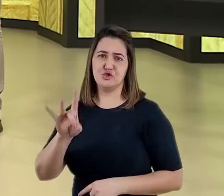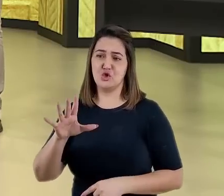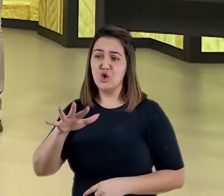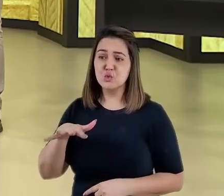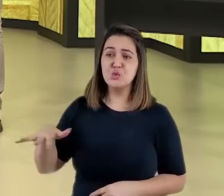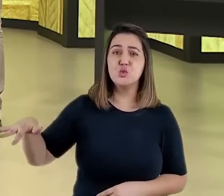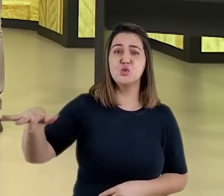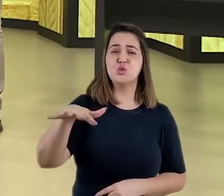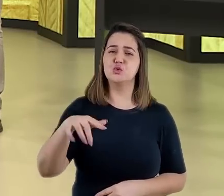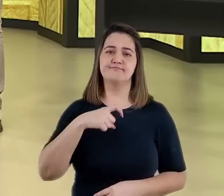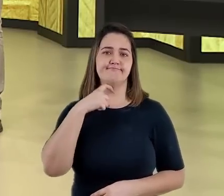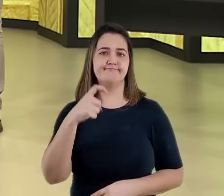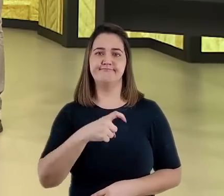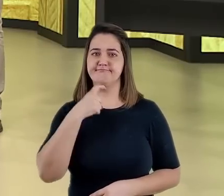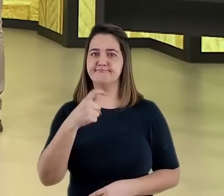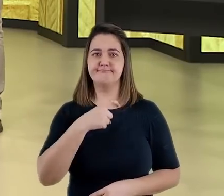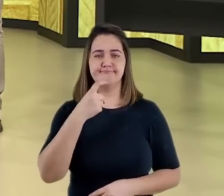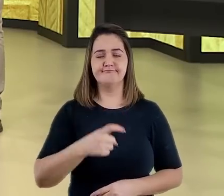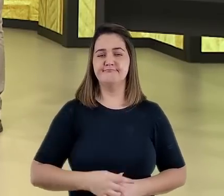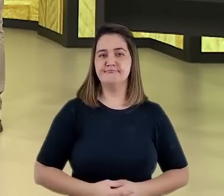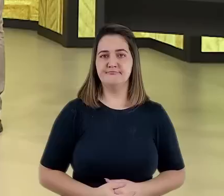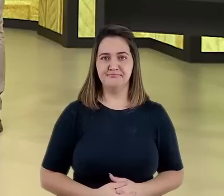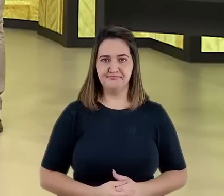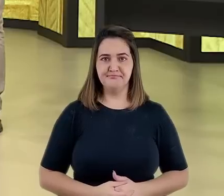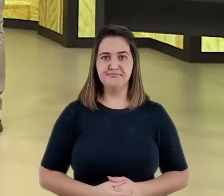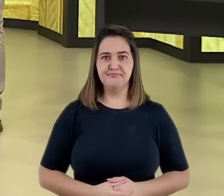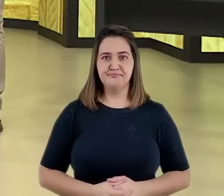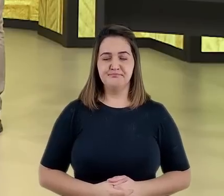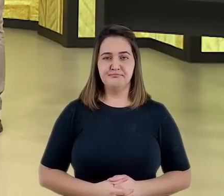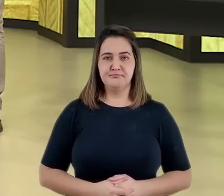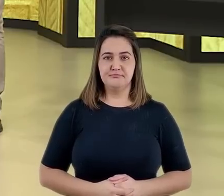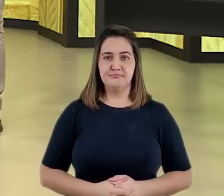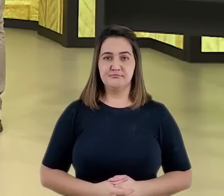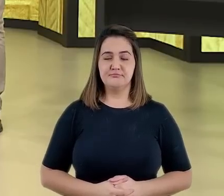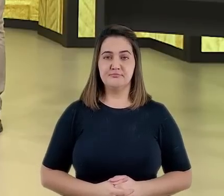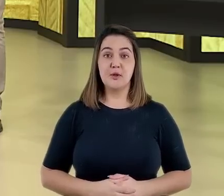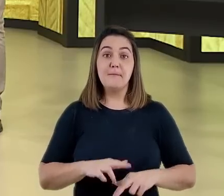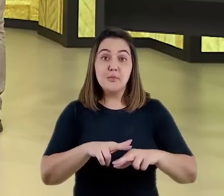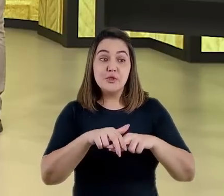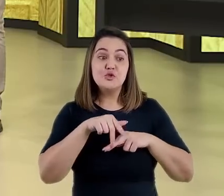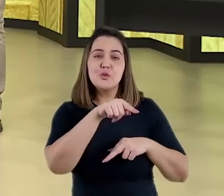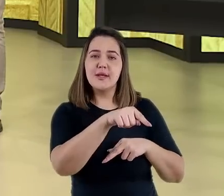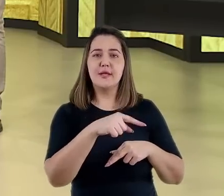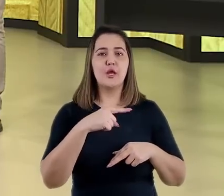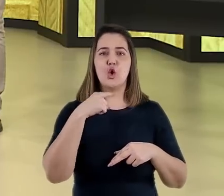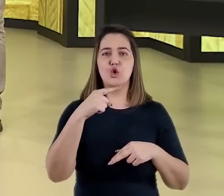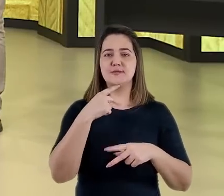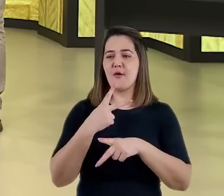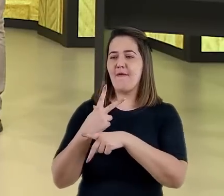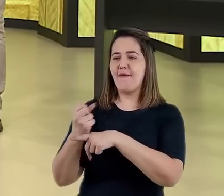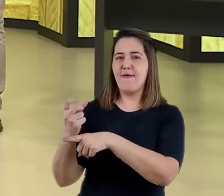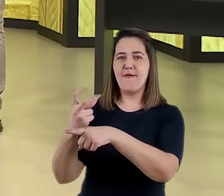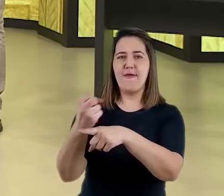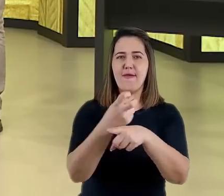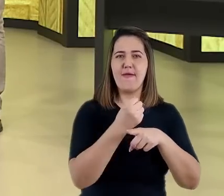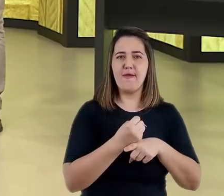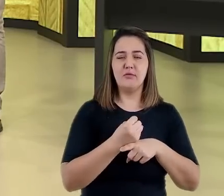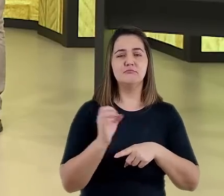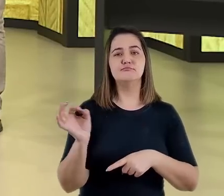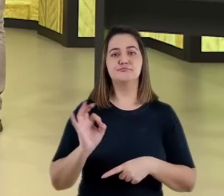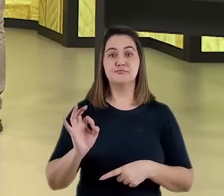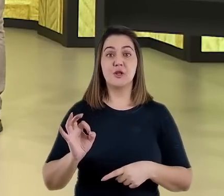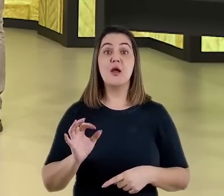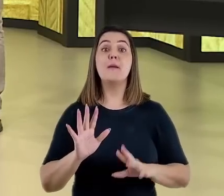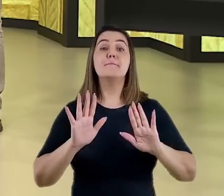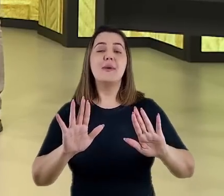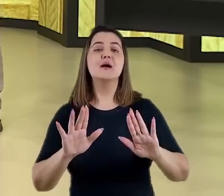acabou tentando recuperar esta porção de terra, mas foi apenas parcialmente. Outras palavras, ele não foi bem